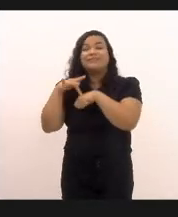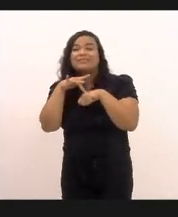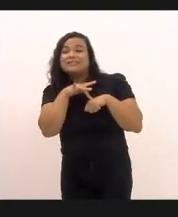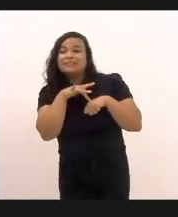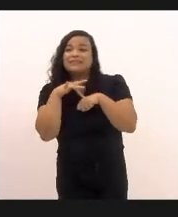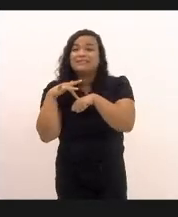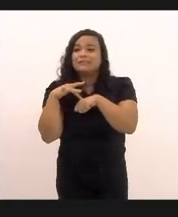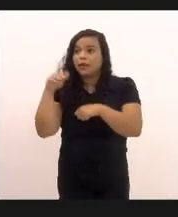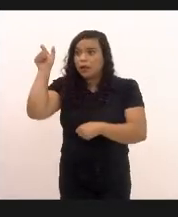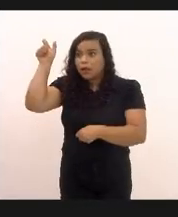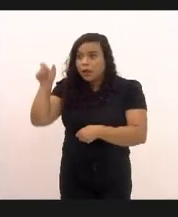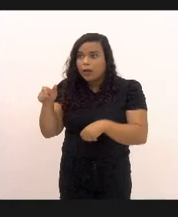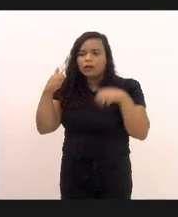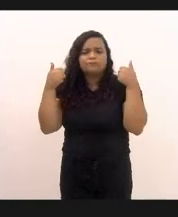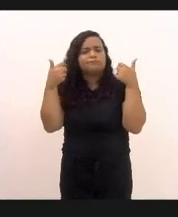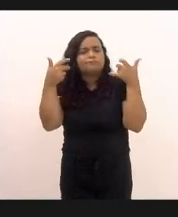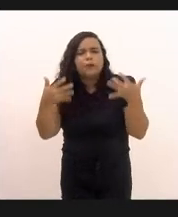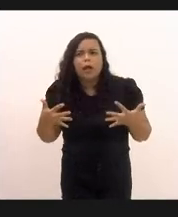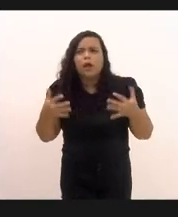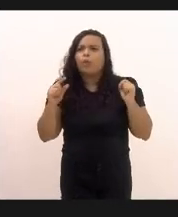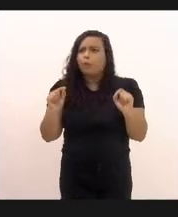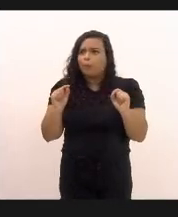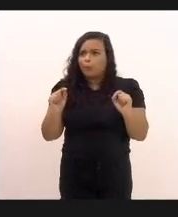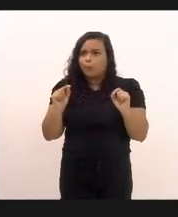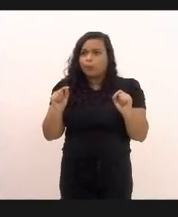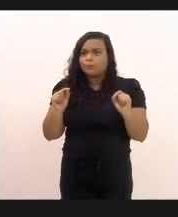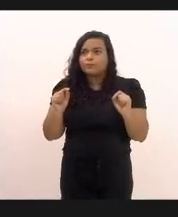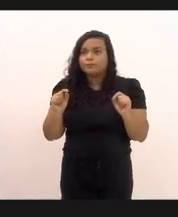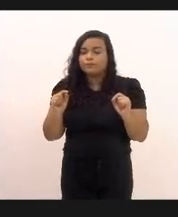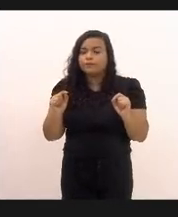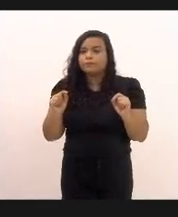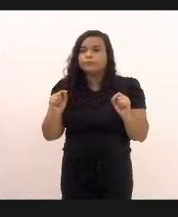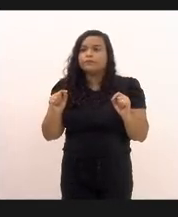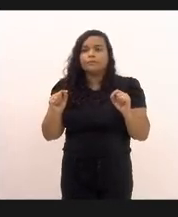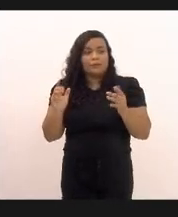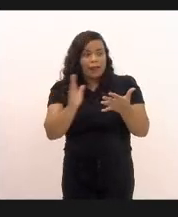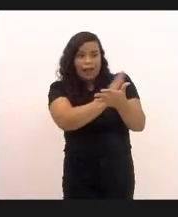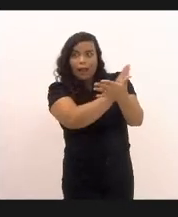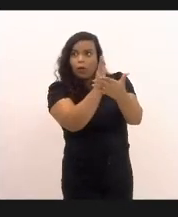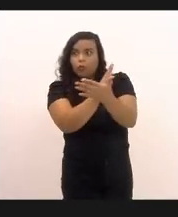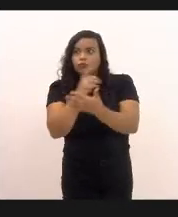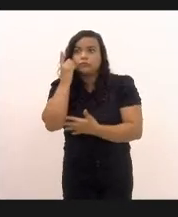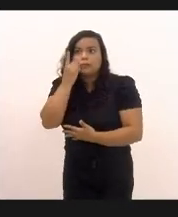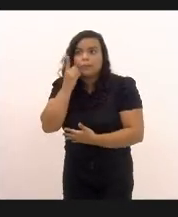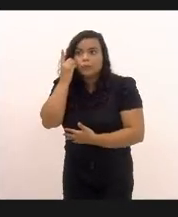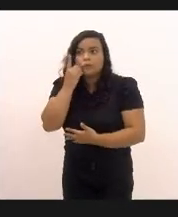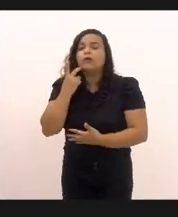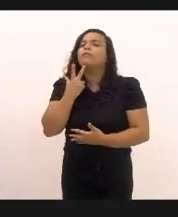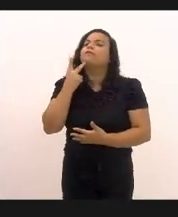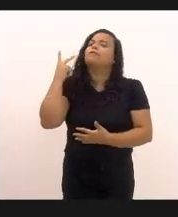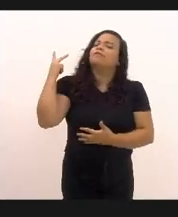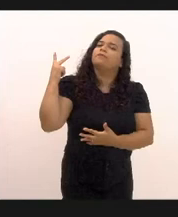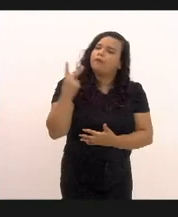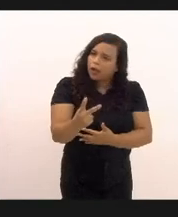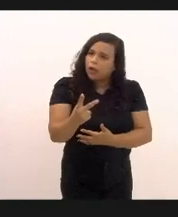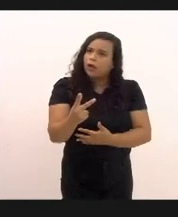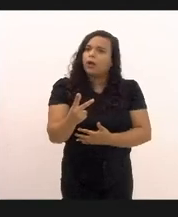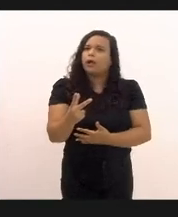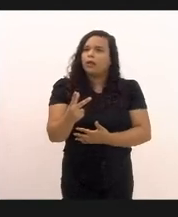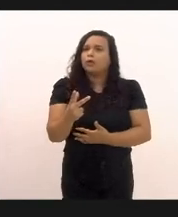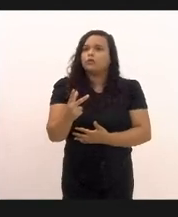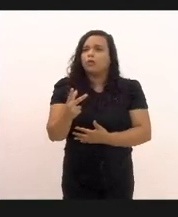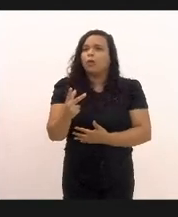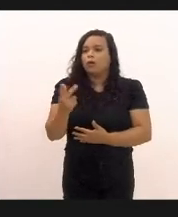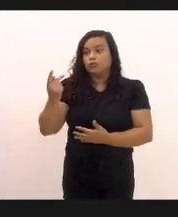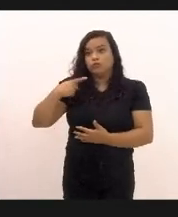No pronunciamento dele, em seu pronunciamento no caso, alguns deputados que fizeram essa menção indireta a